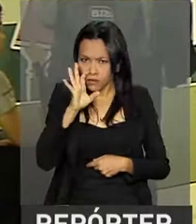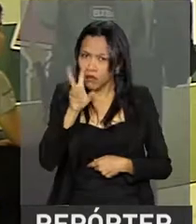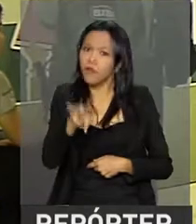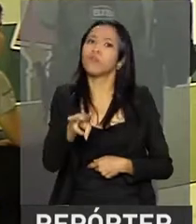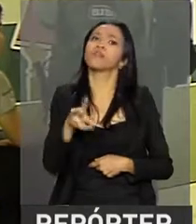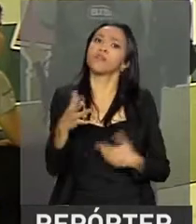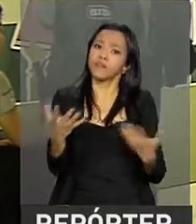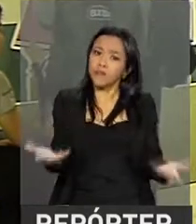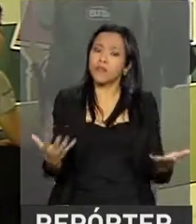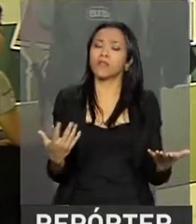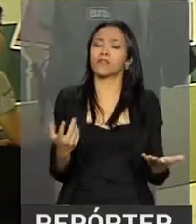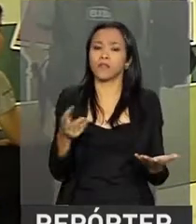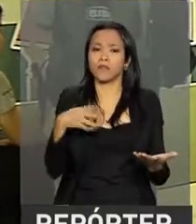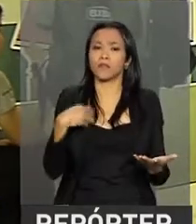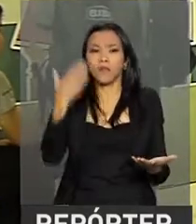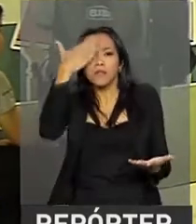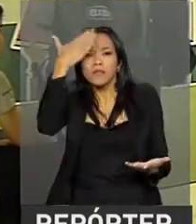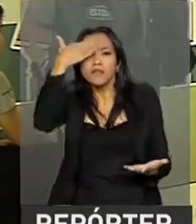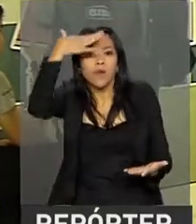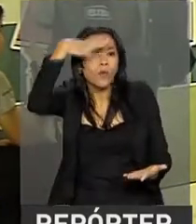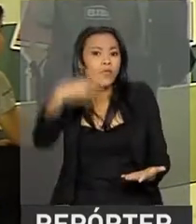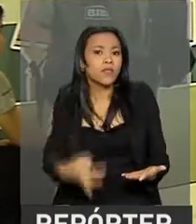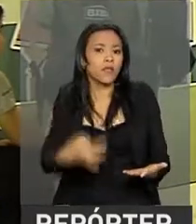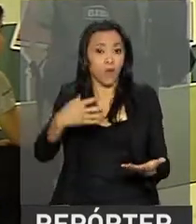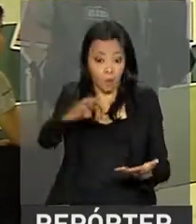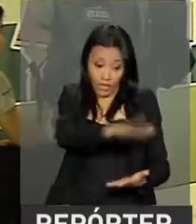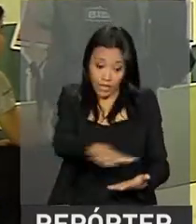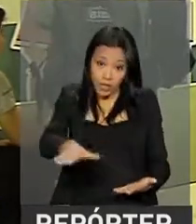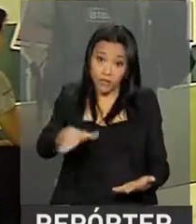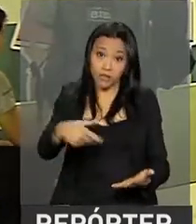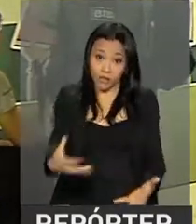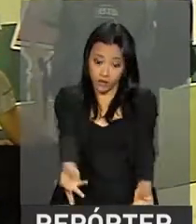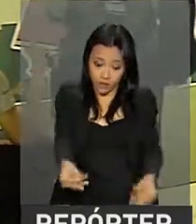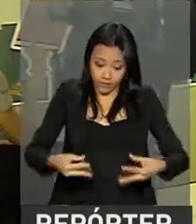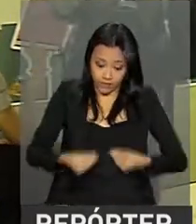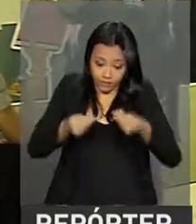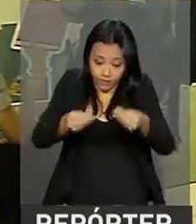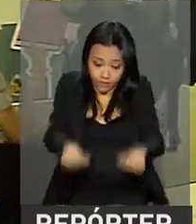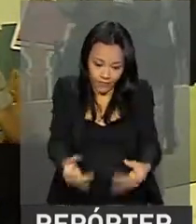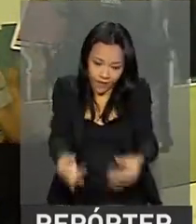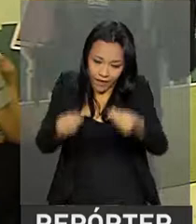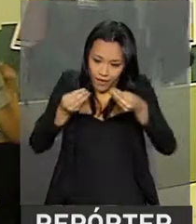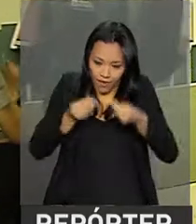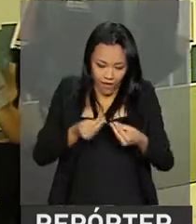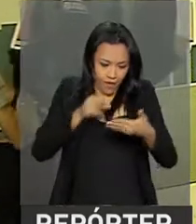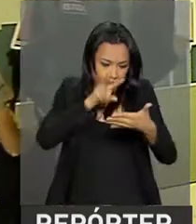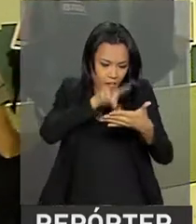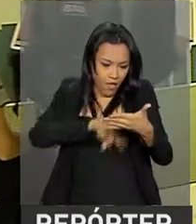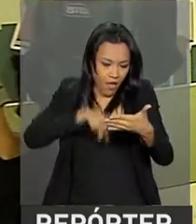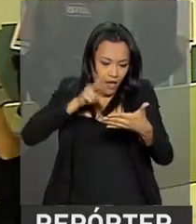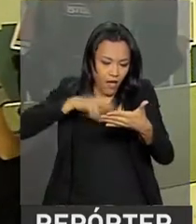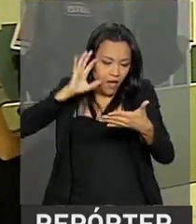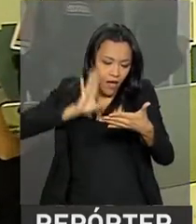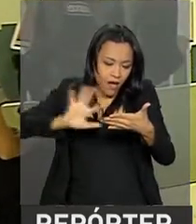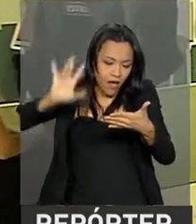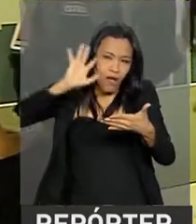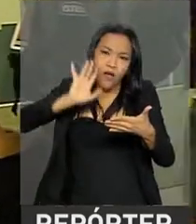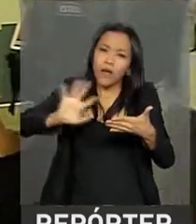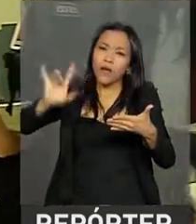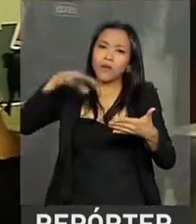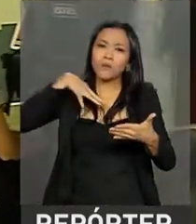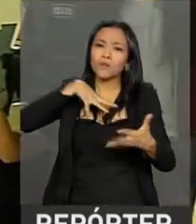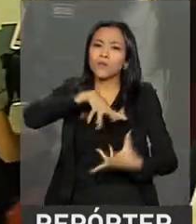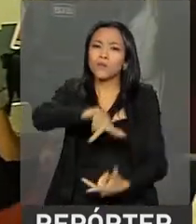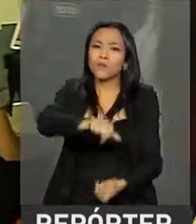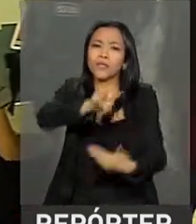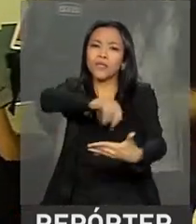alguma coisa para ler ou para interpretar. Uma criança que recebe esse livro, ela está apta a viver no mundo. E o mais